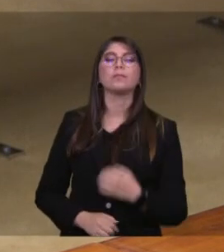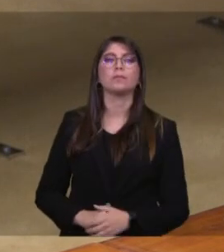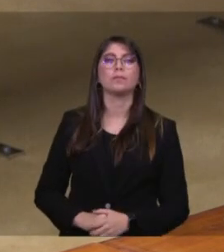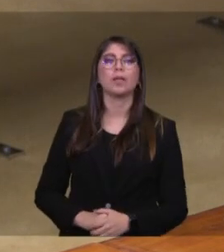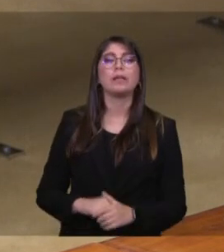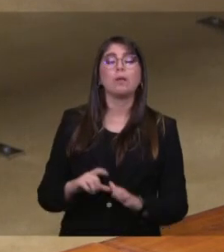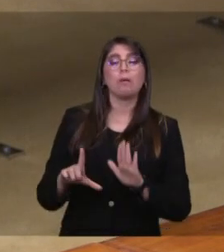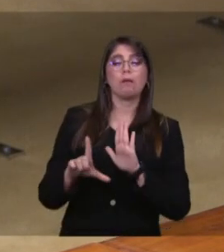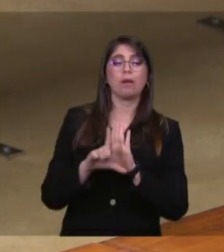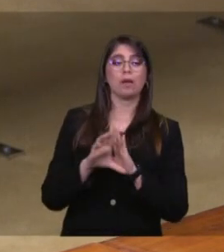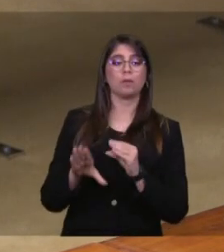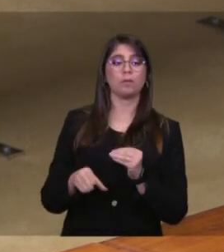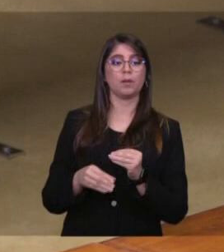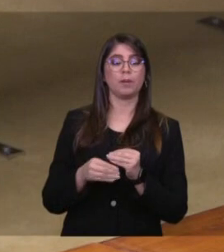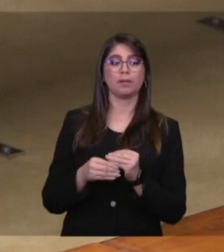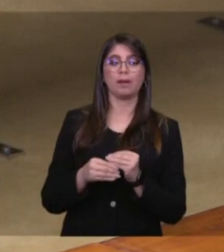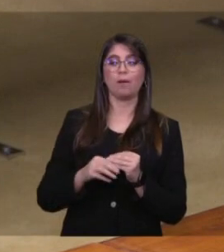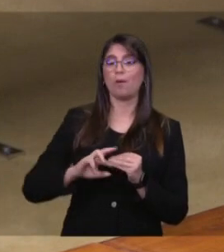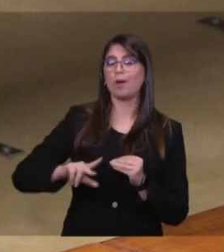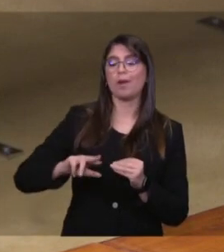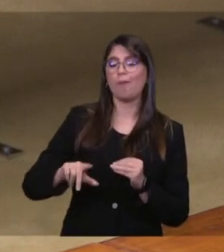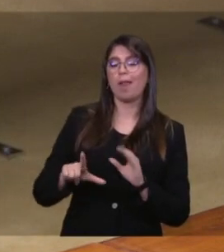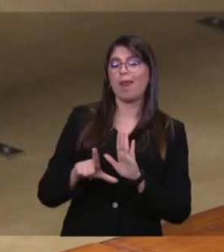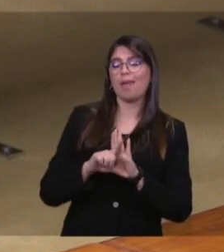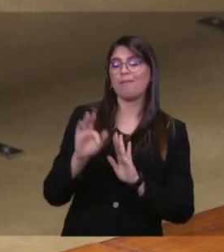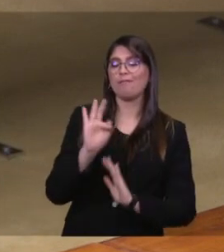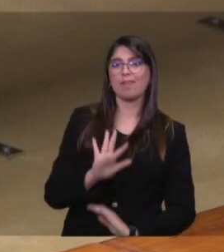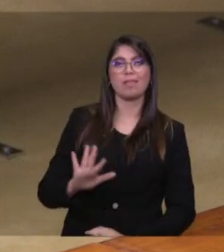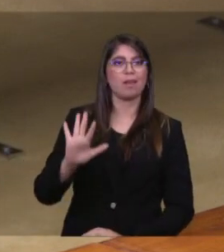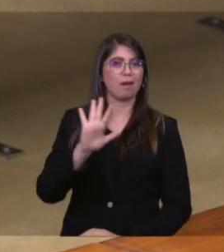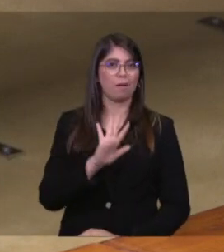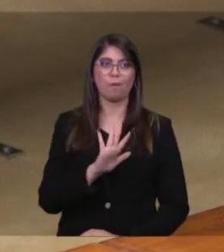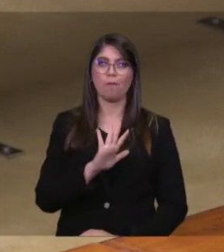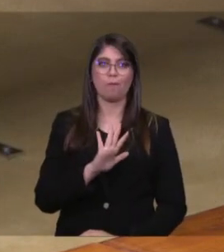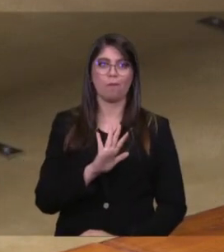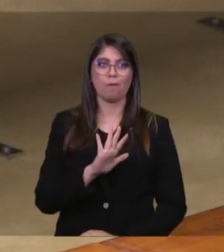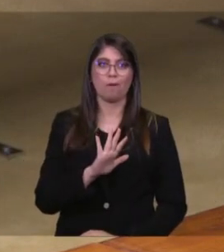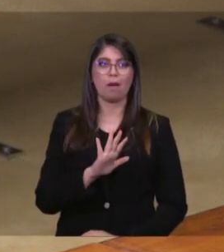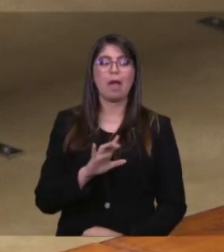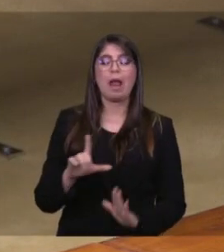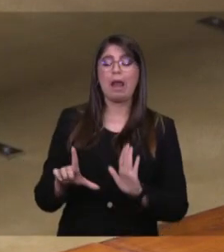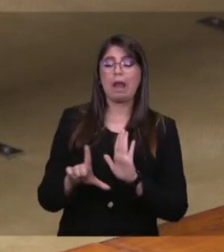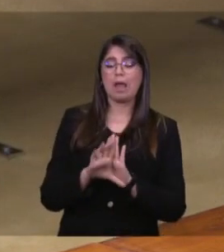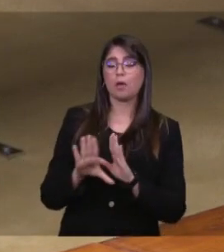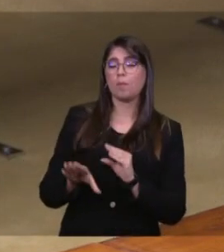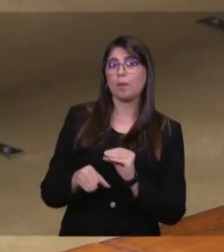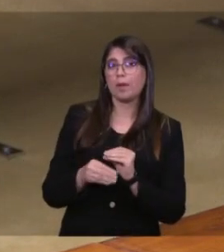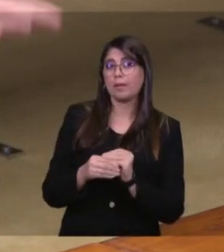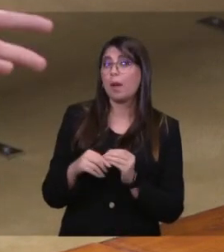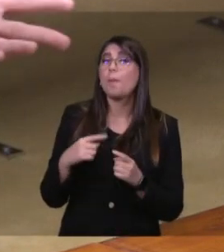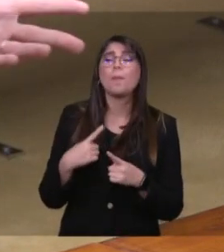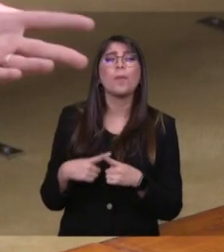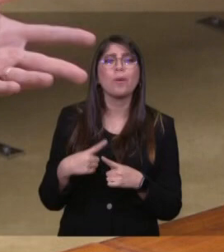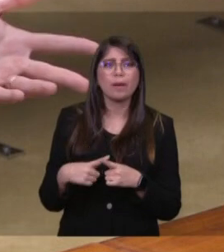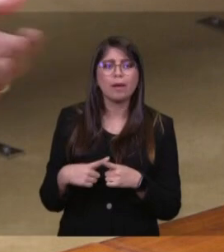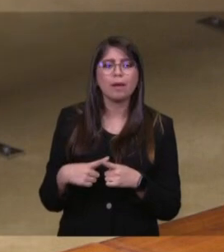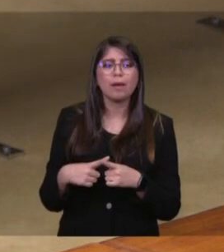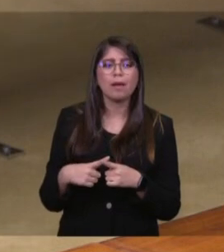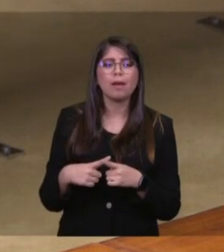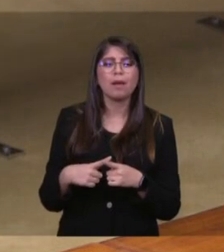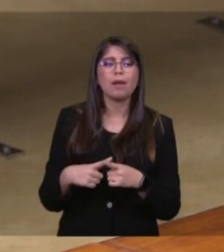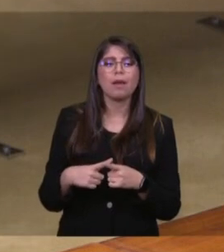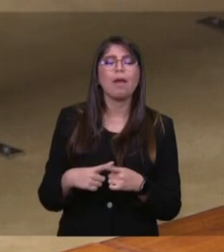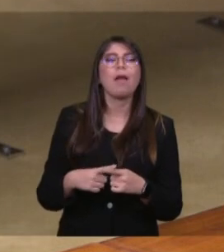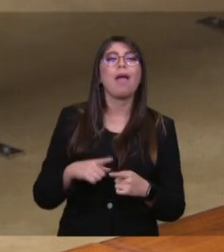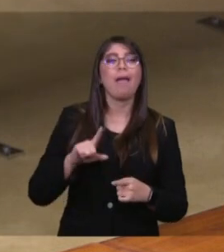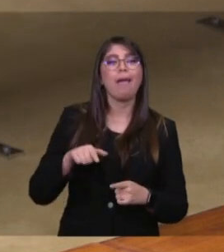lei complementar não é lei federal em sentido estrito. Lei complementar, ela provém da Casa do Povo, a